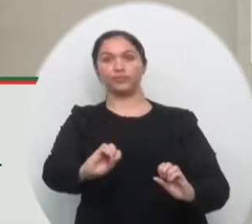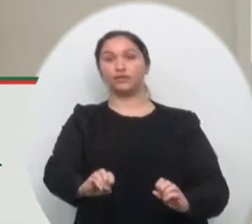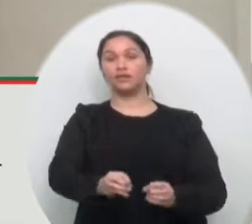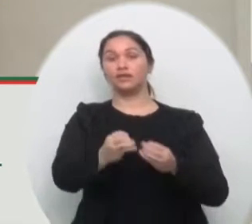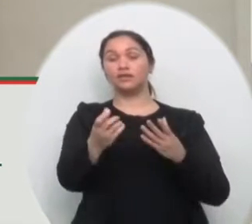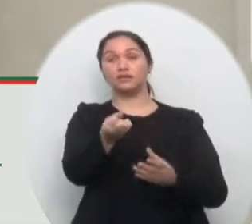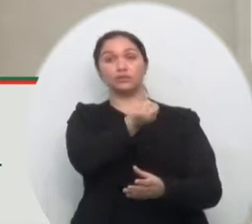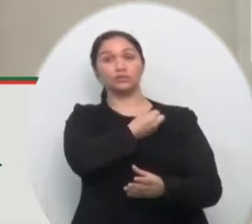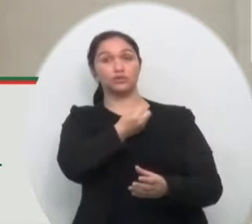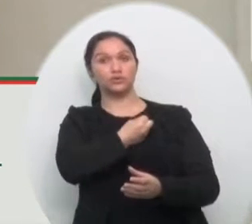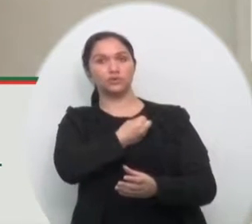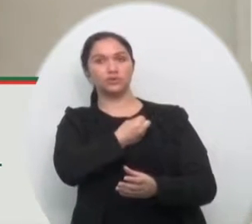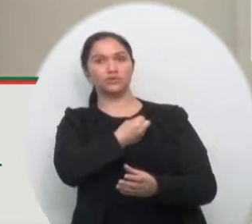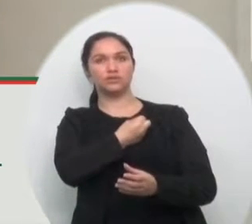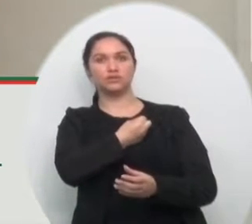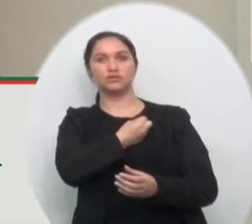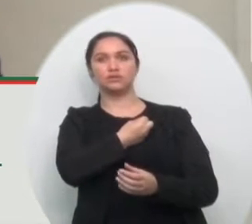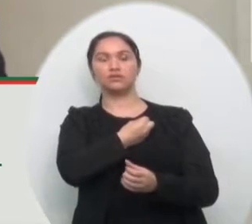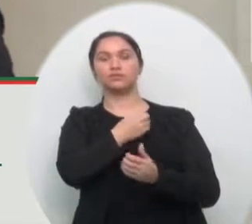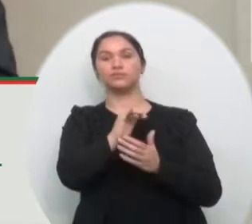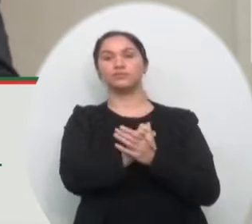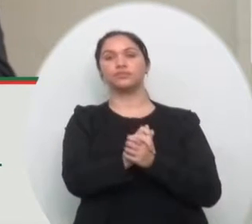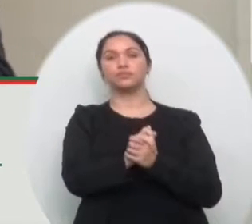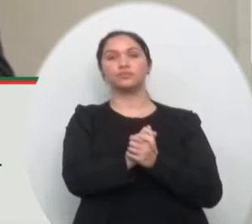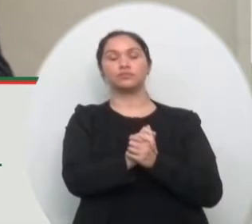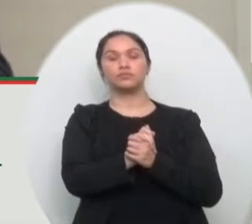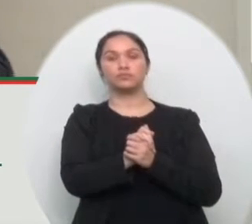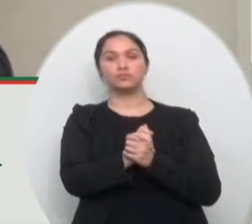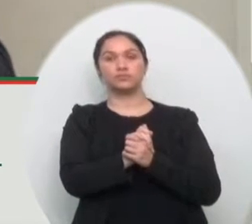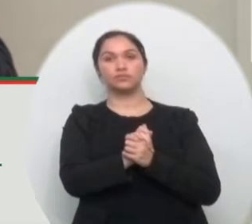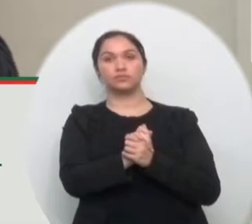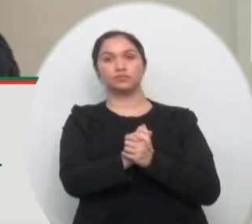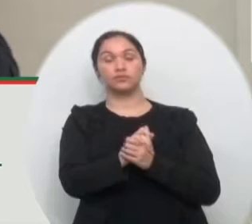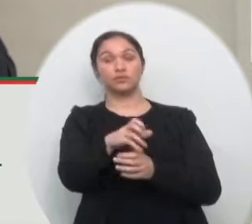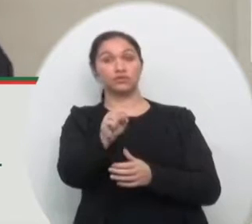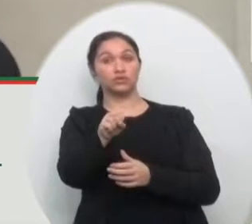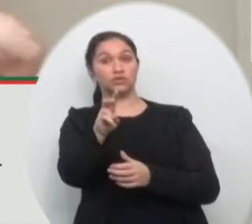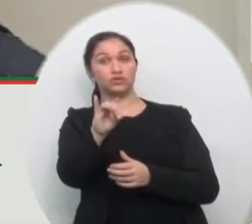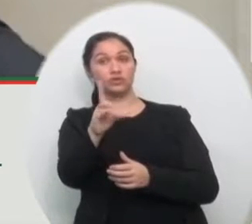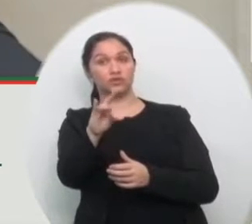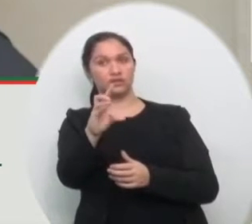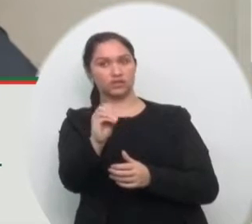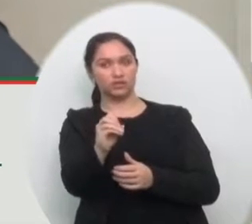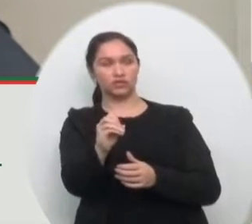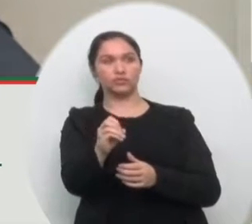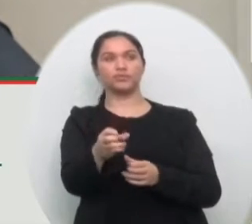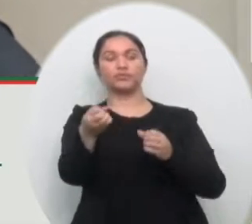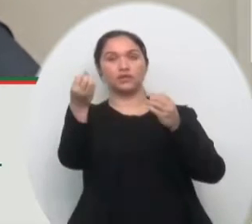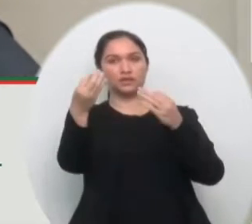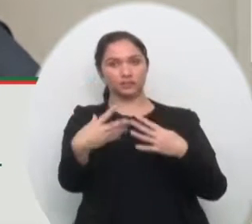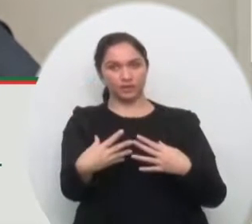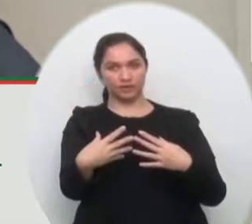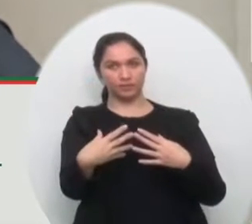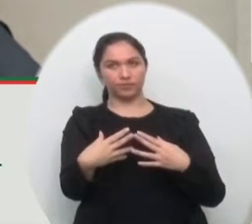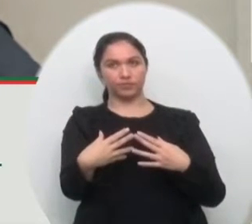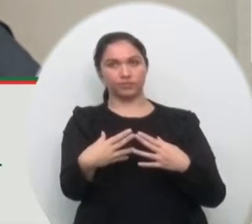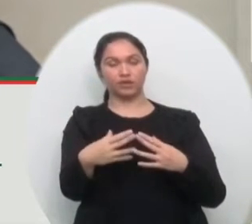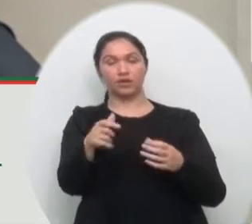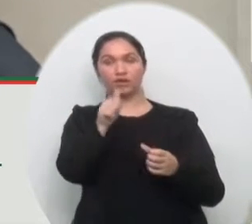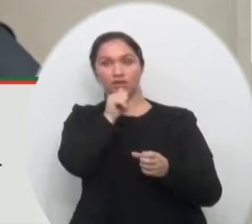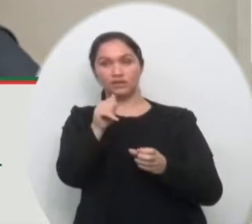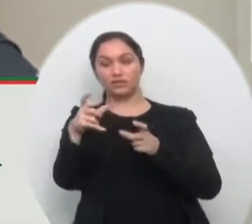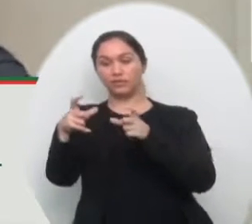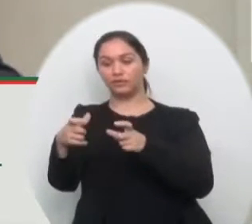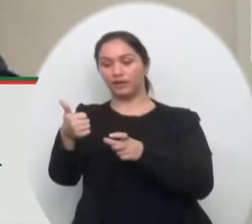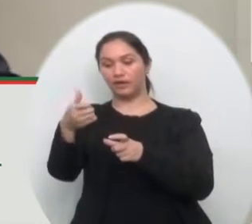alarmantes. Primeiro, porque num ambiente que tenha 10 pessoas, 6 já pensaram